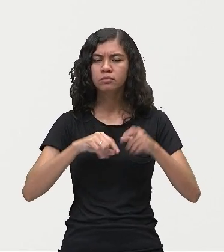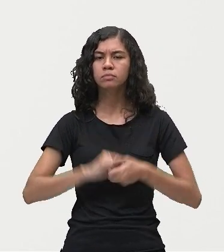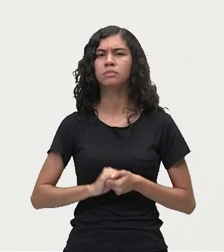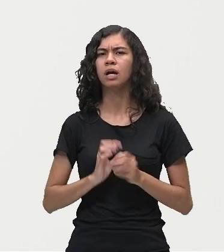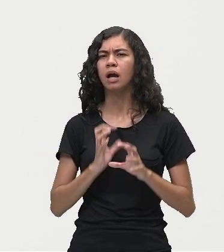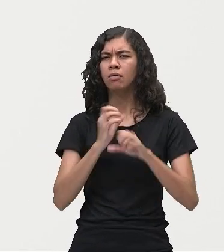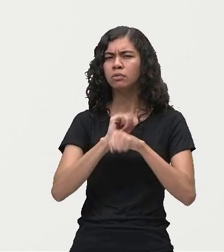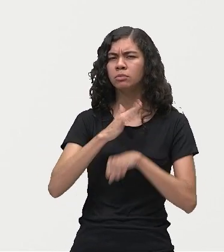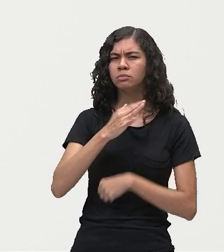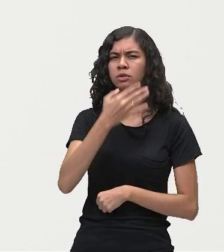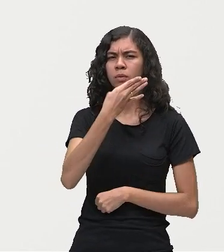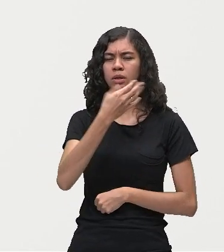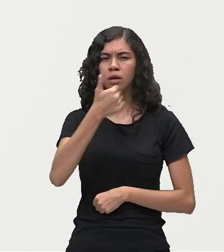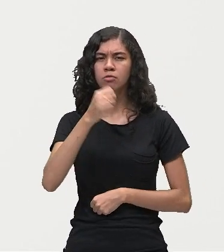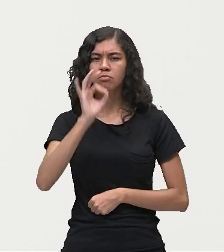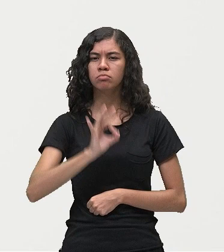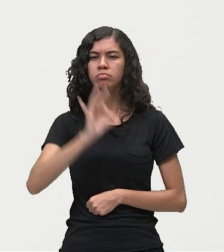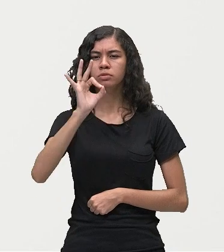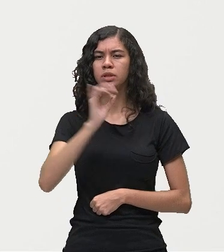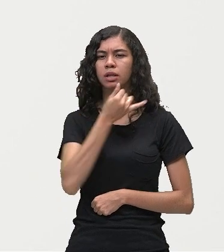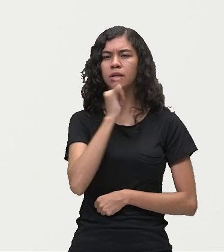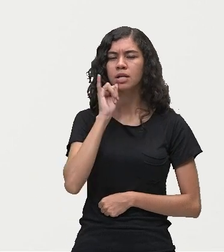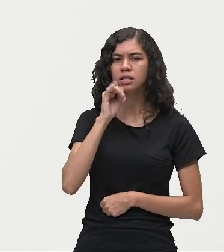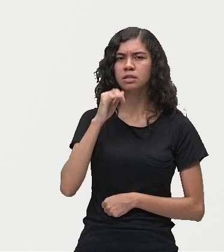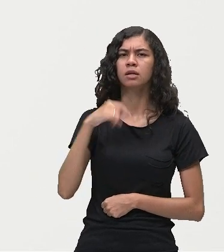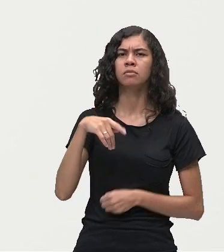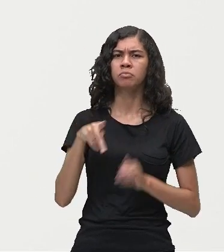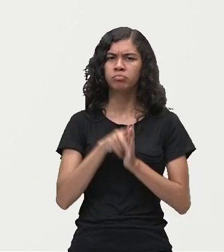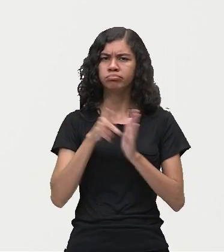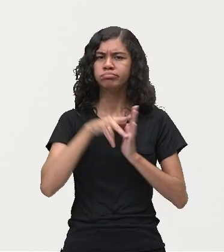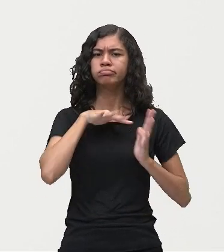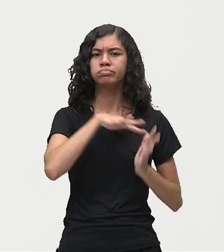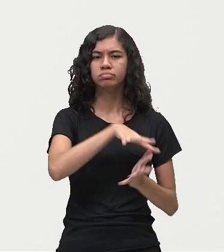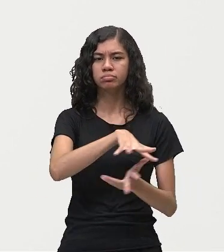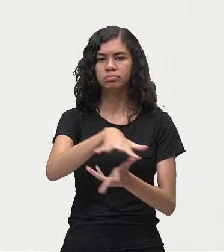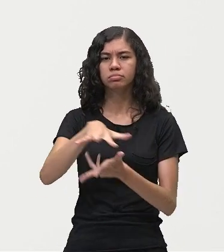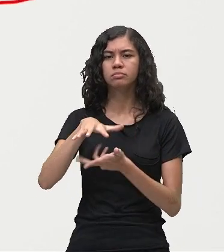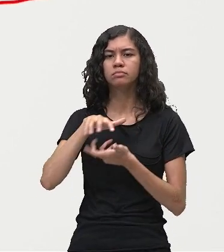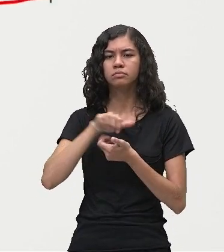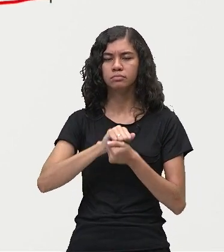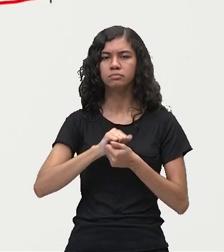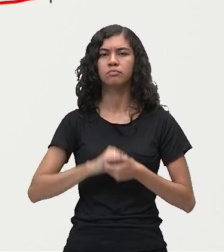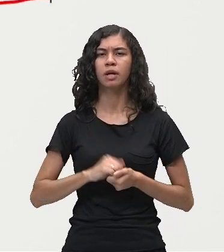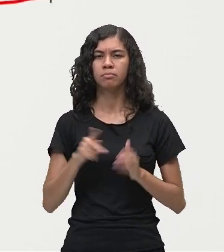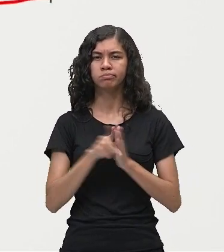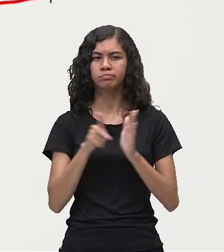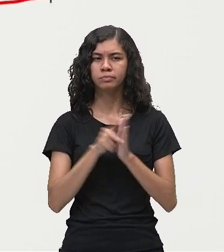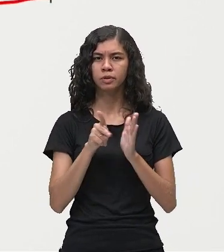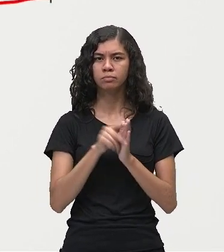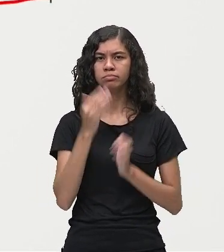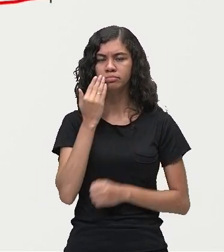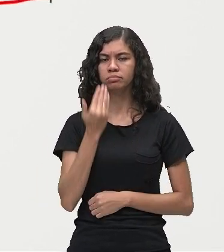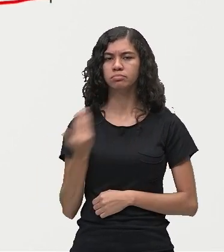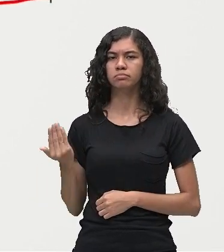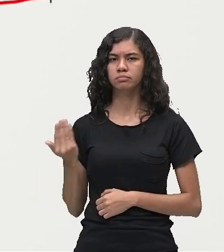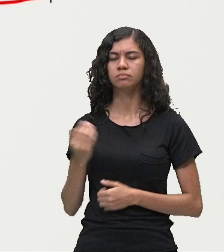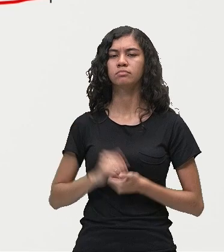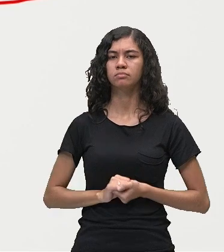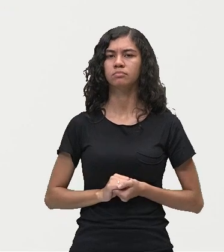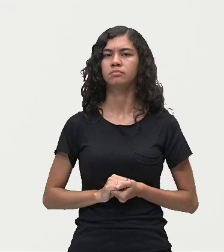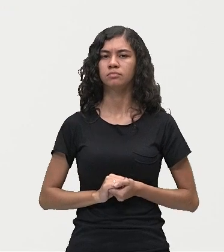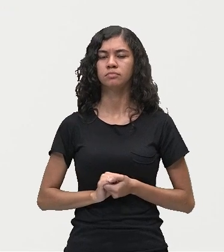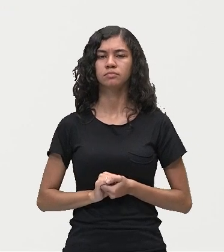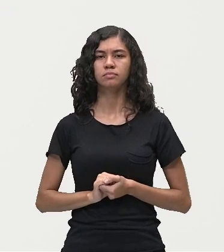de 41% de toda a energia elétrica do mundo, seja de carvão mineral. É muita energia